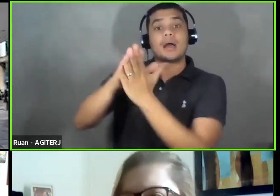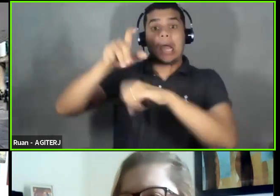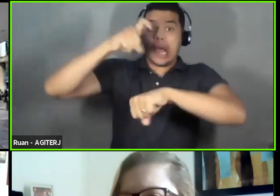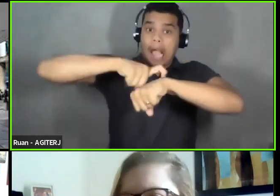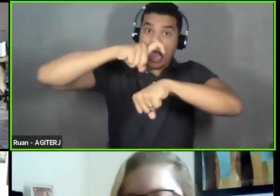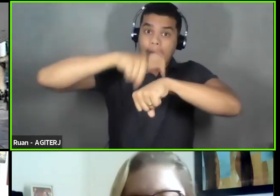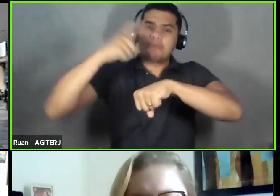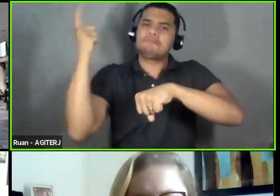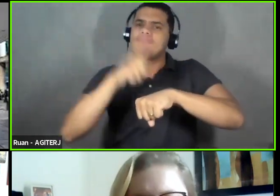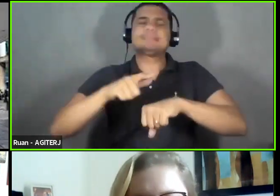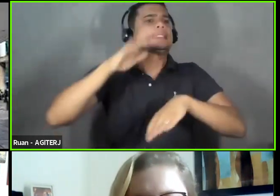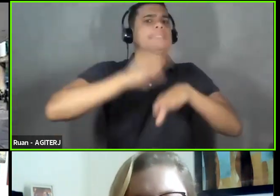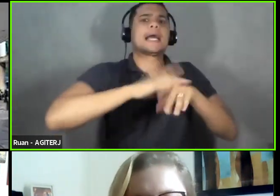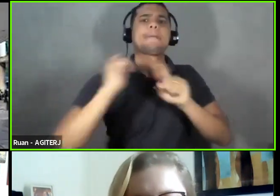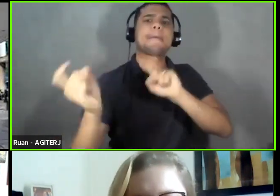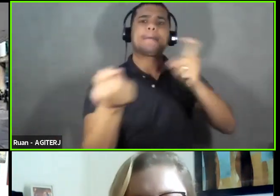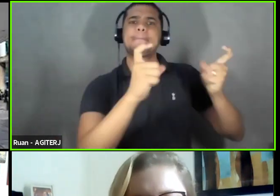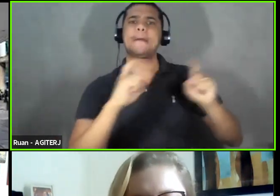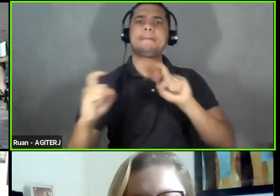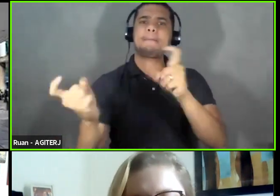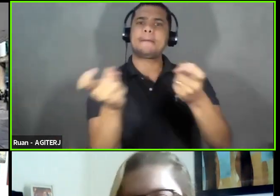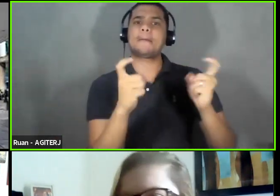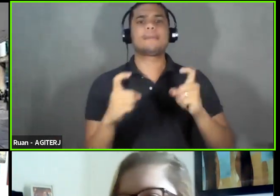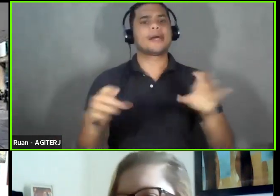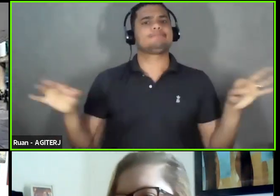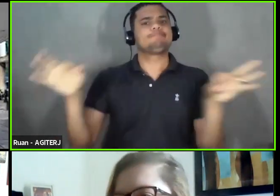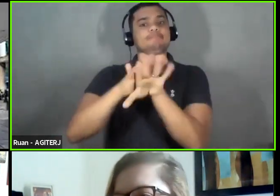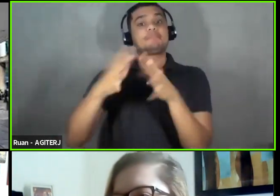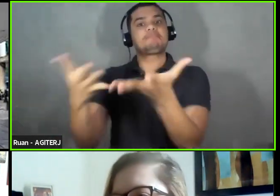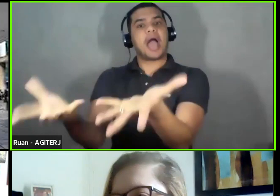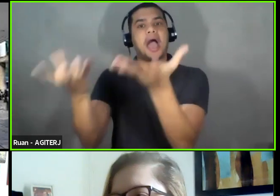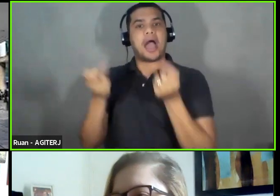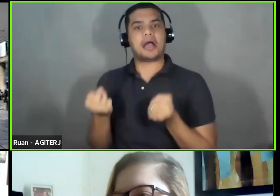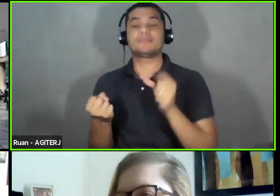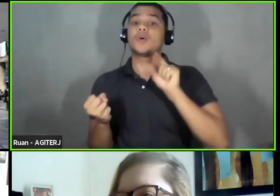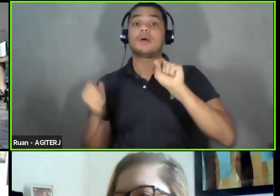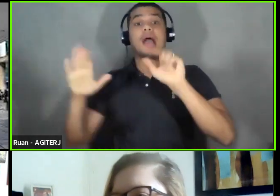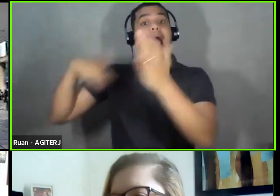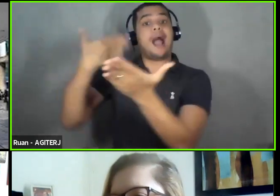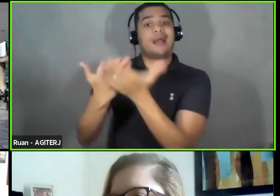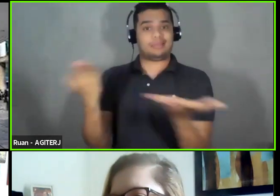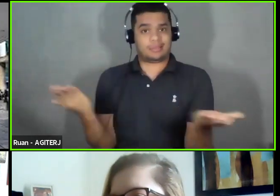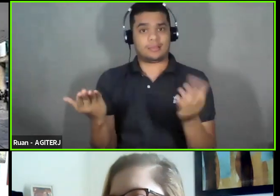a meta-discussão, foi prontamente acolhida. E até hoje,